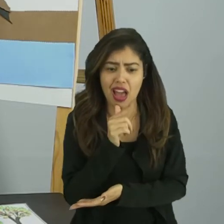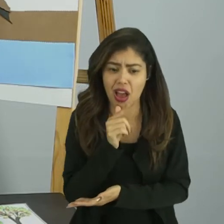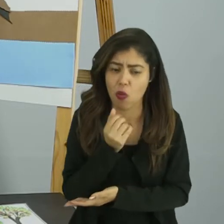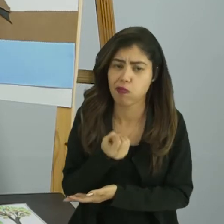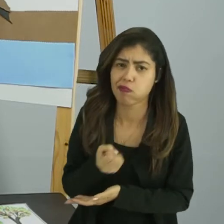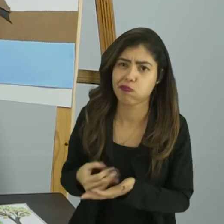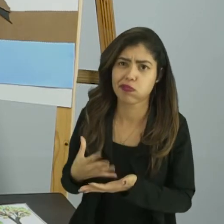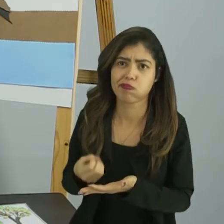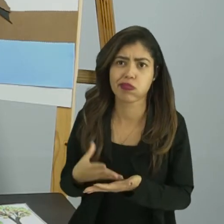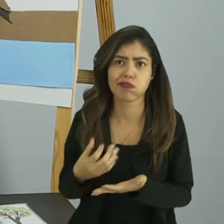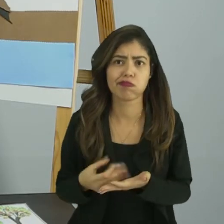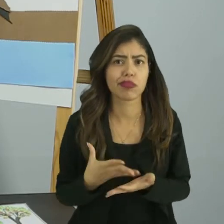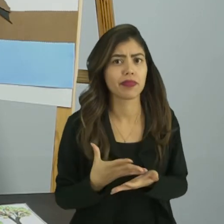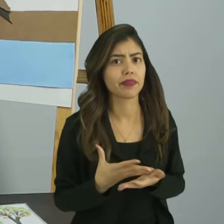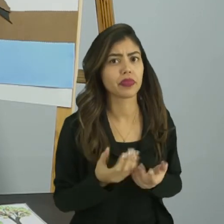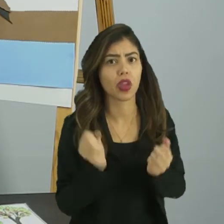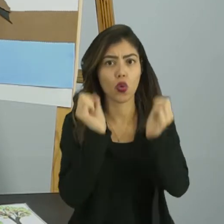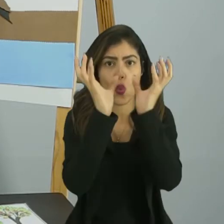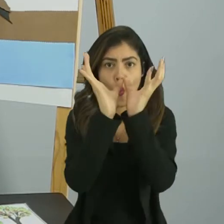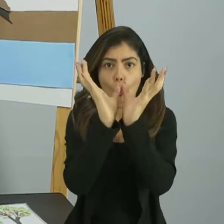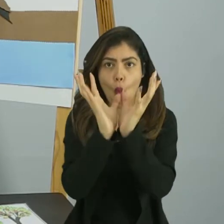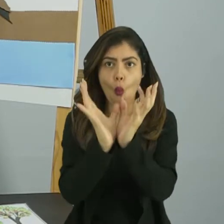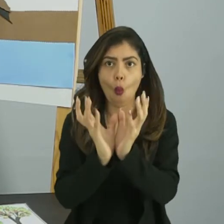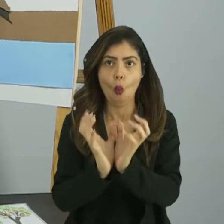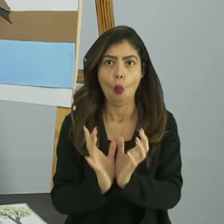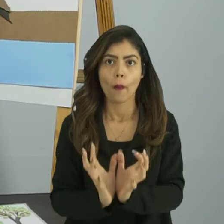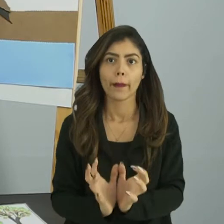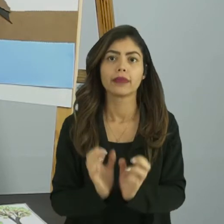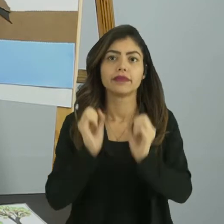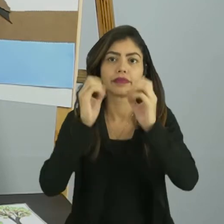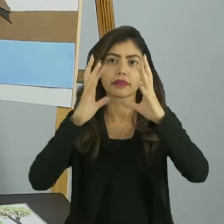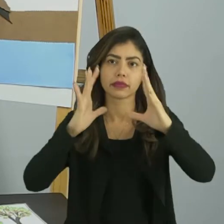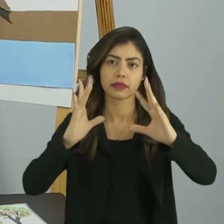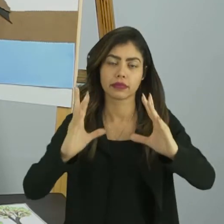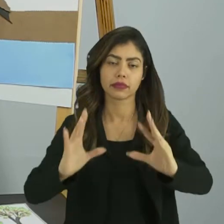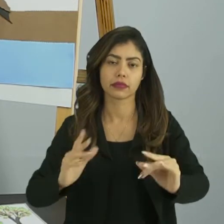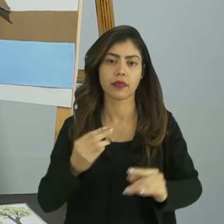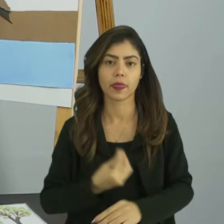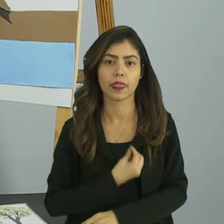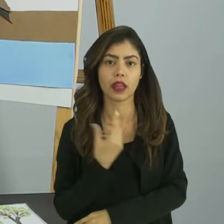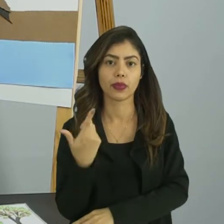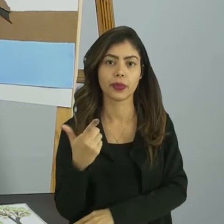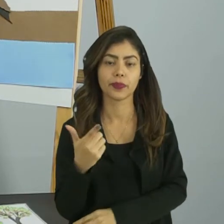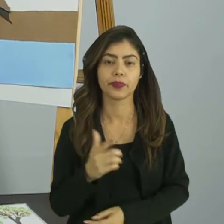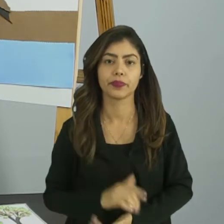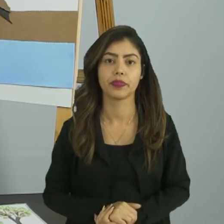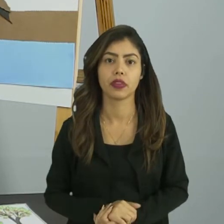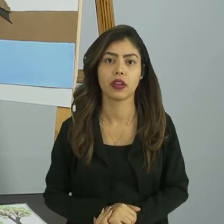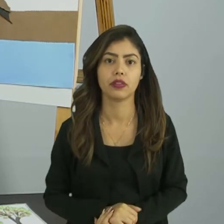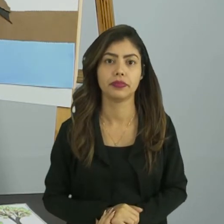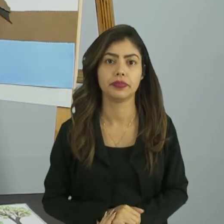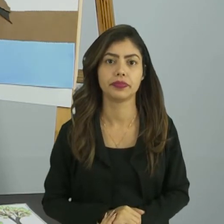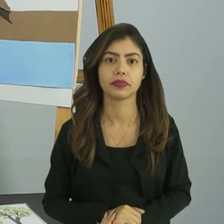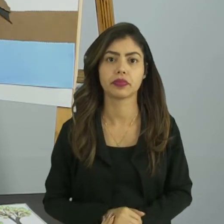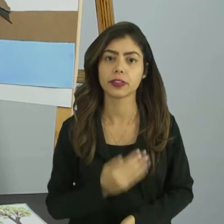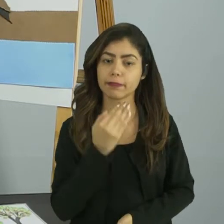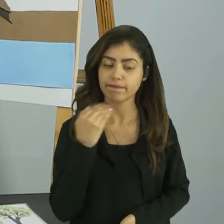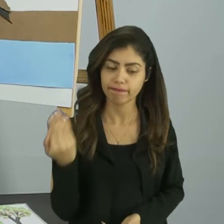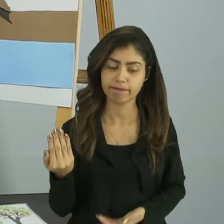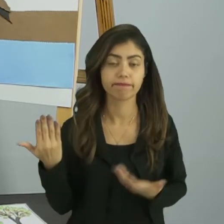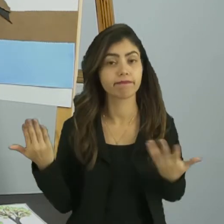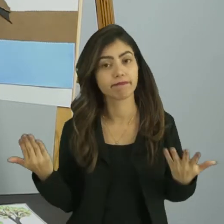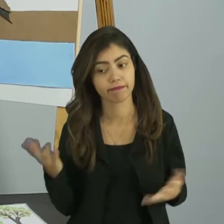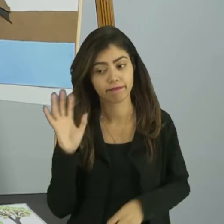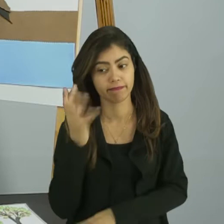recebeu. Então, ela acabou ficando de tanto desidratada, ela ficou sem vida. Ela está morta, uma